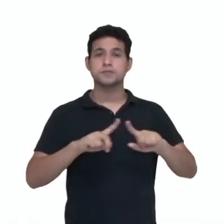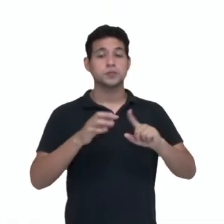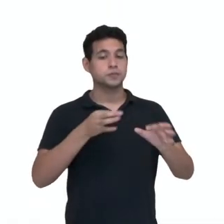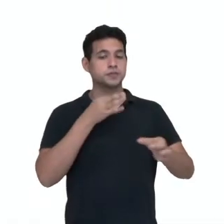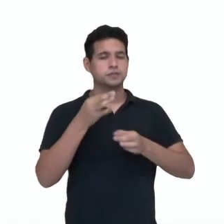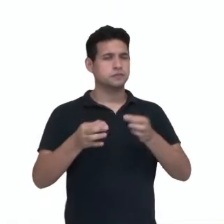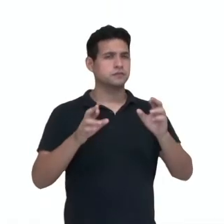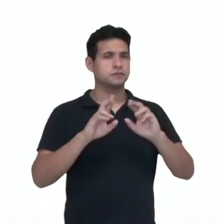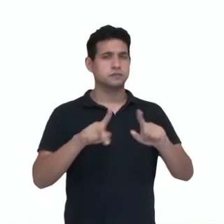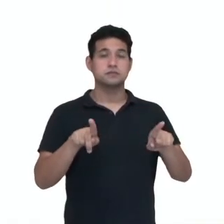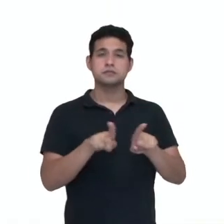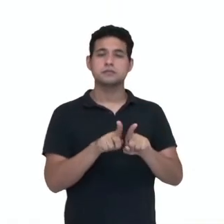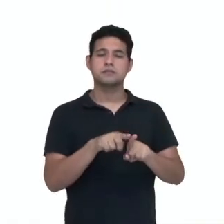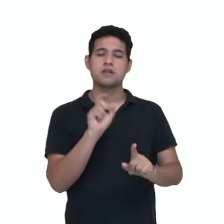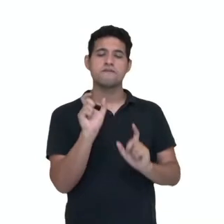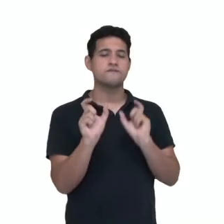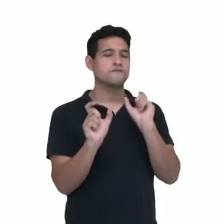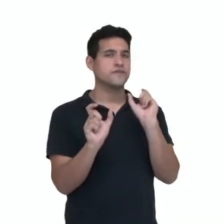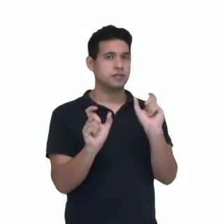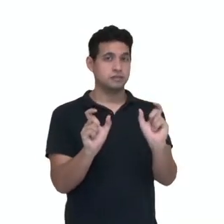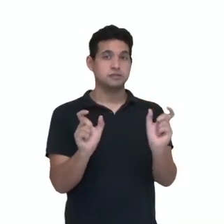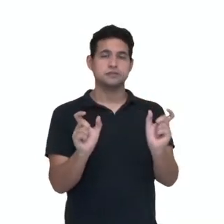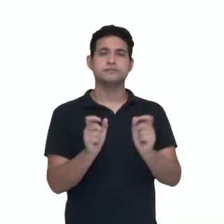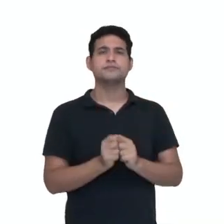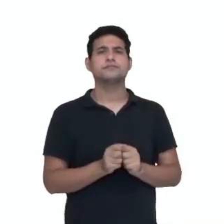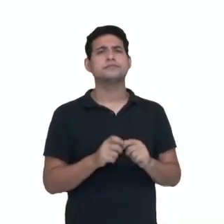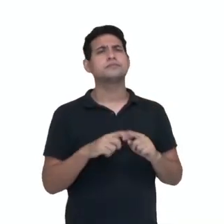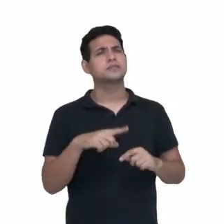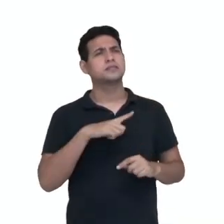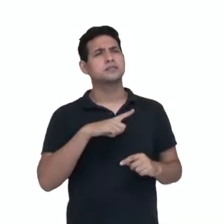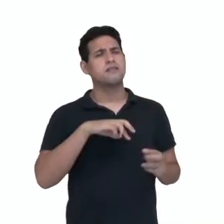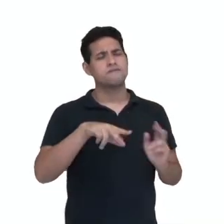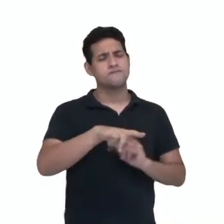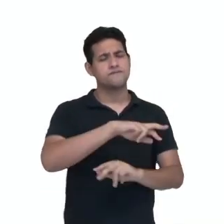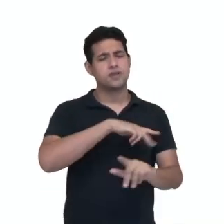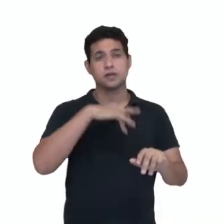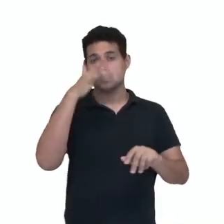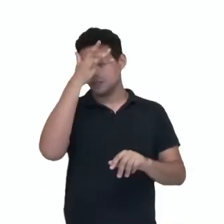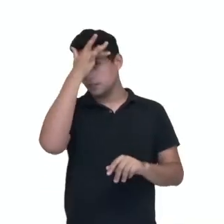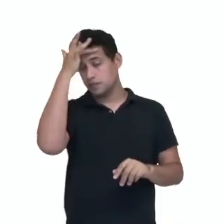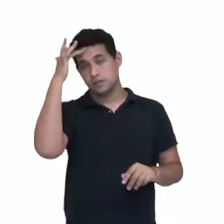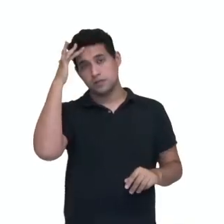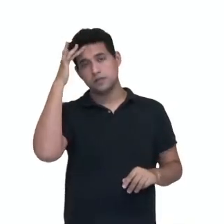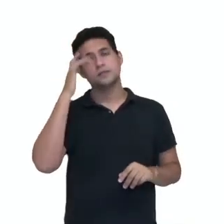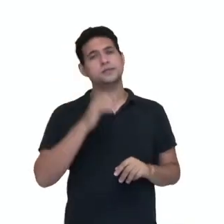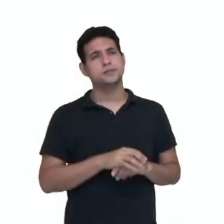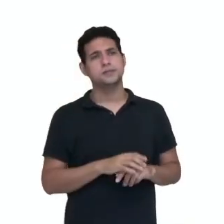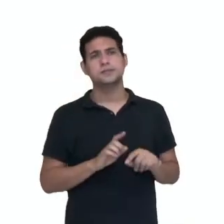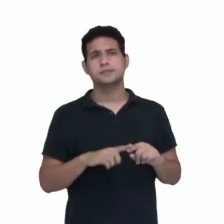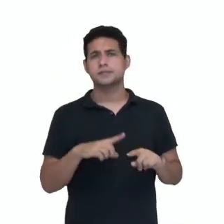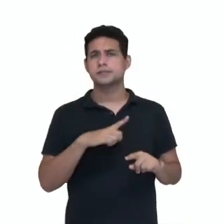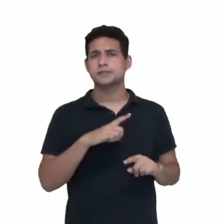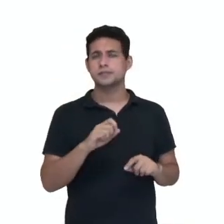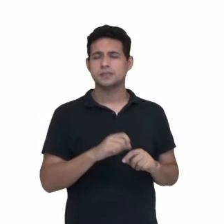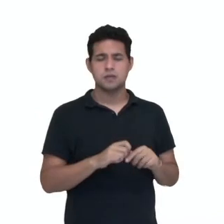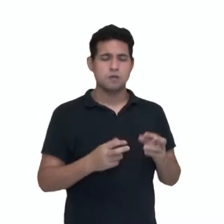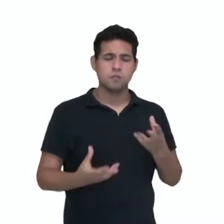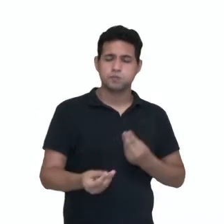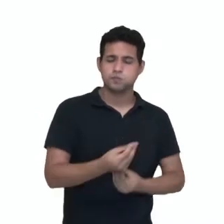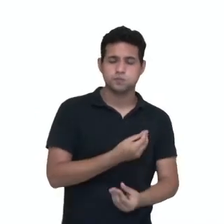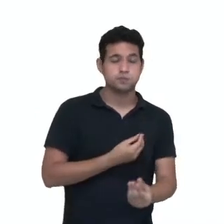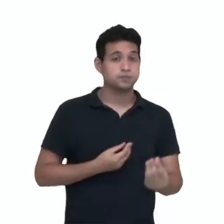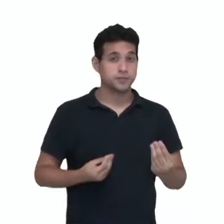contraste a uma oposição ou uma frase ou uma oração. Havia muita gente, pero pude verte entre la